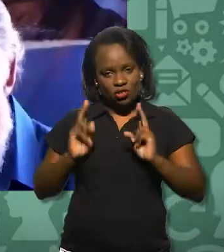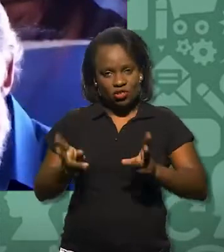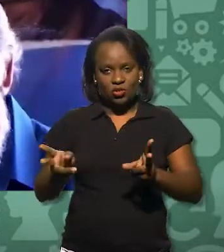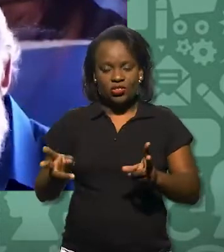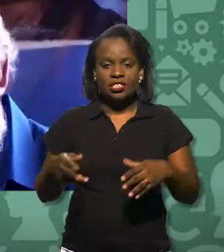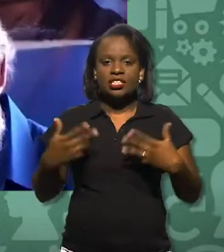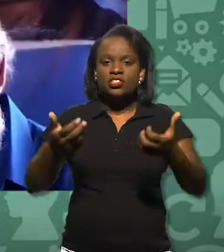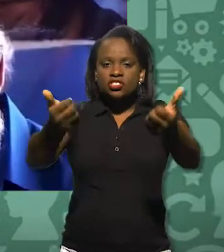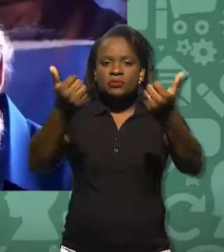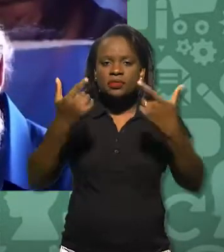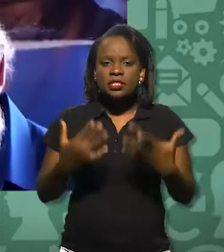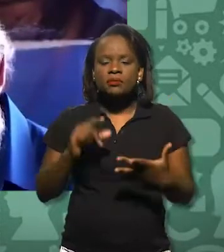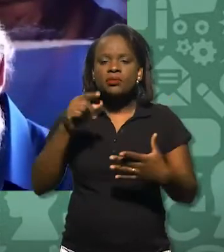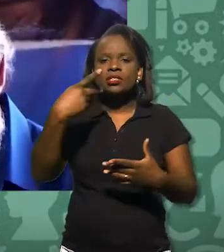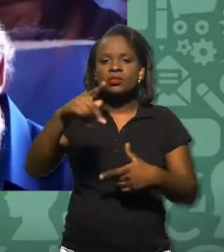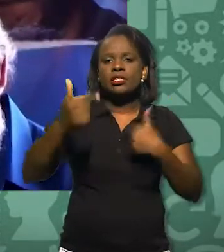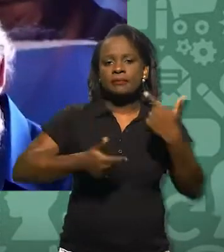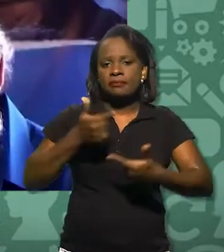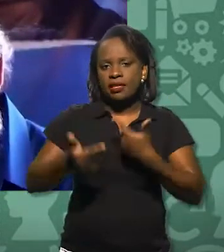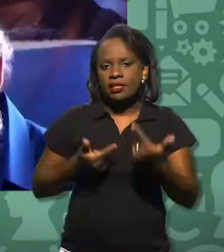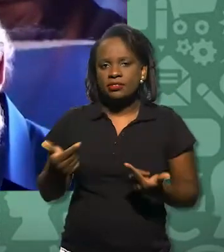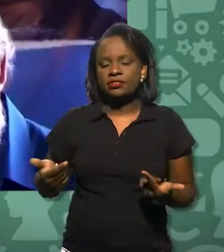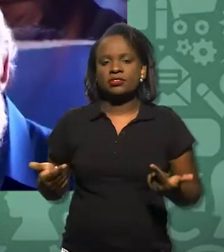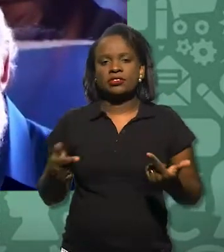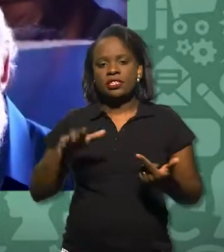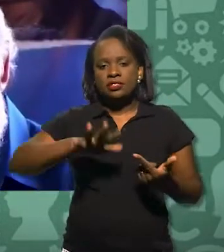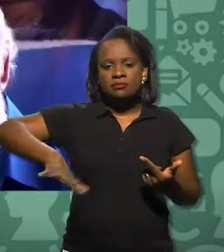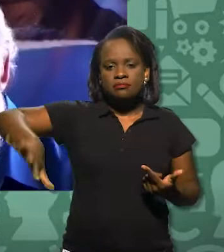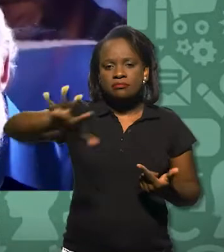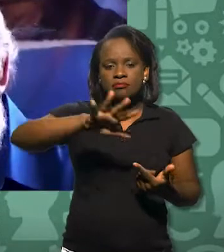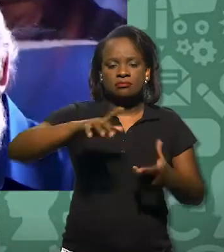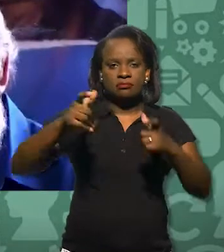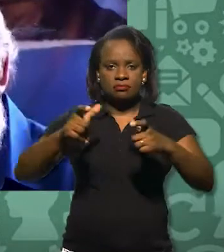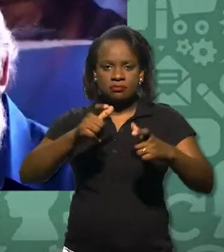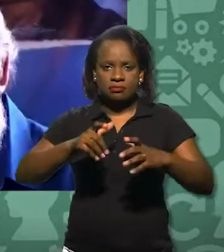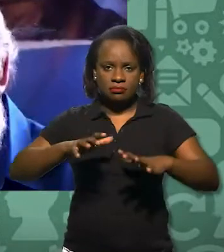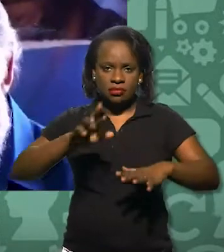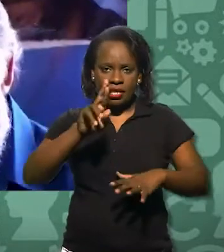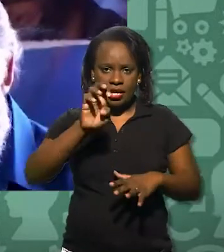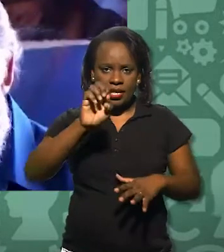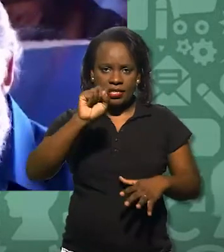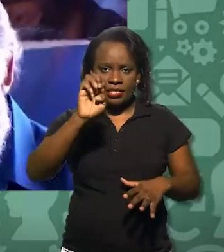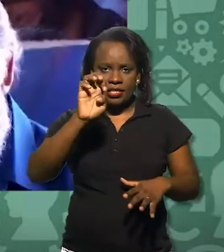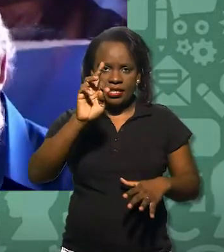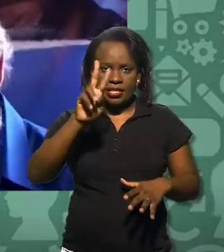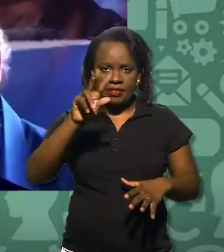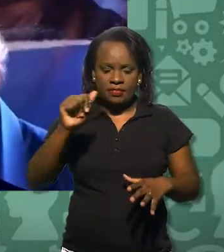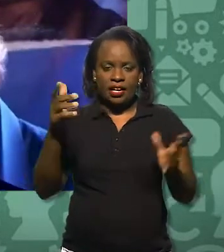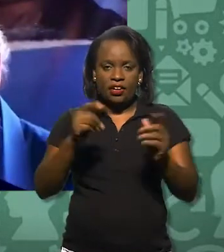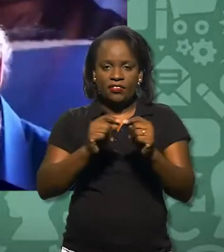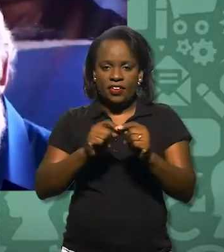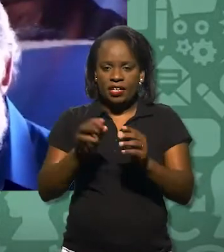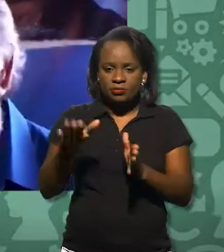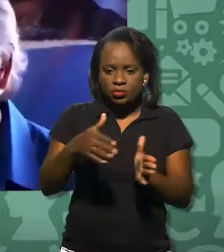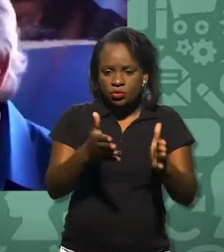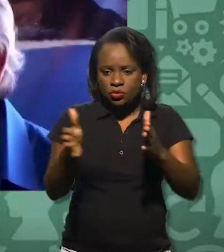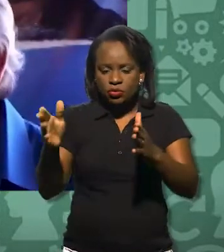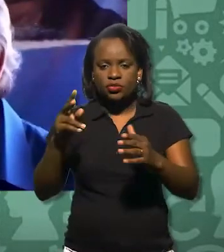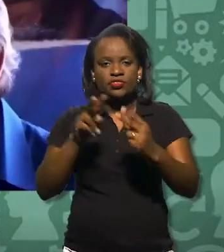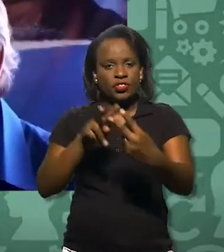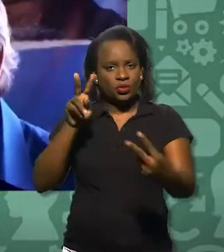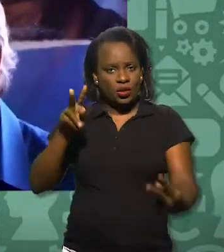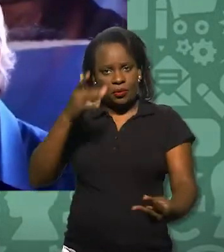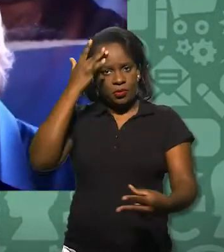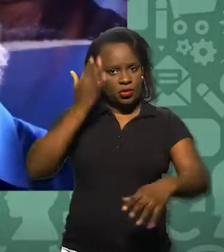que fique. Conta um pouquinho do seu trabalho aí na reserva. Vocês estão fazendo agora uma trilha virtual, já que